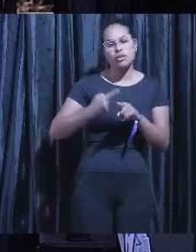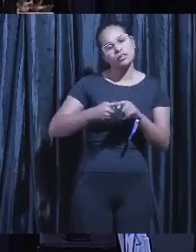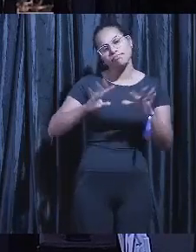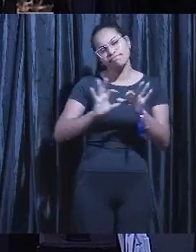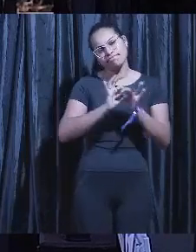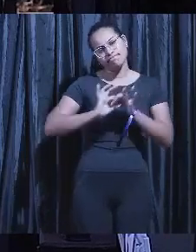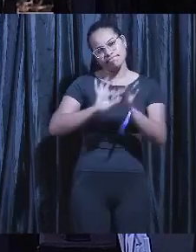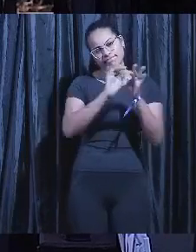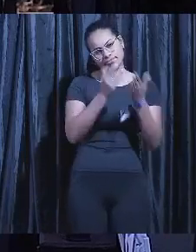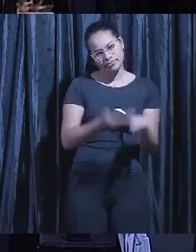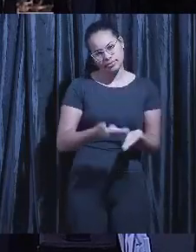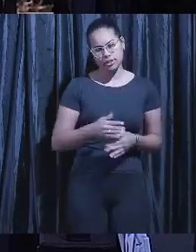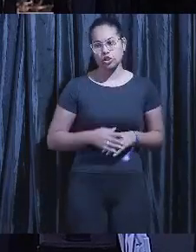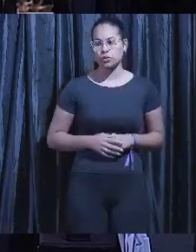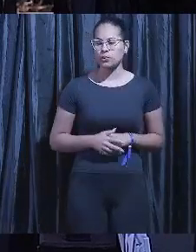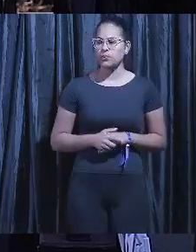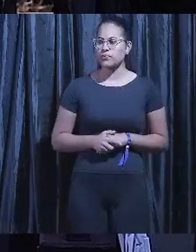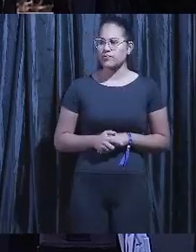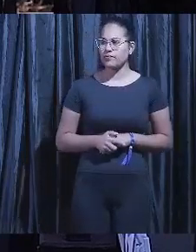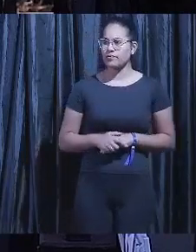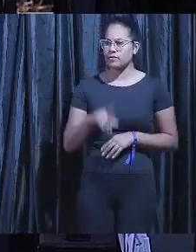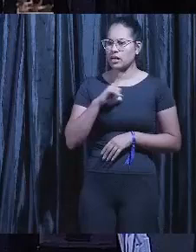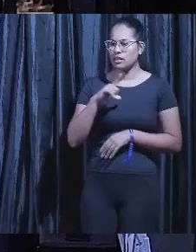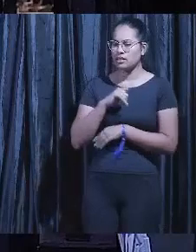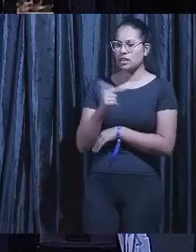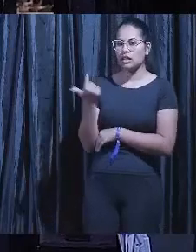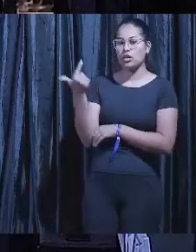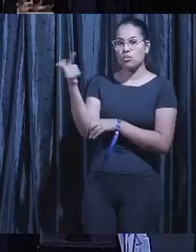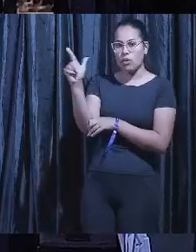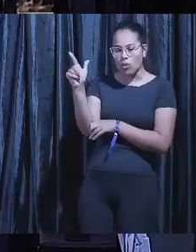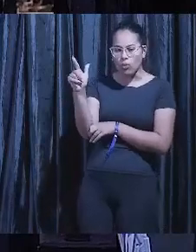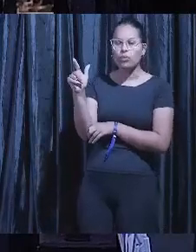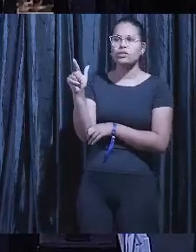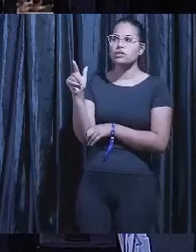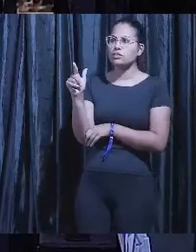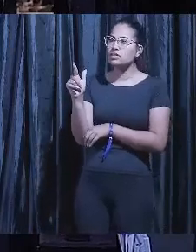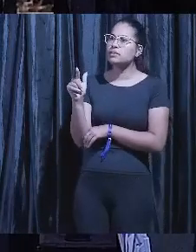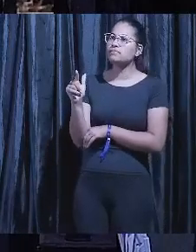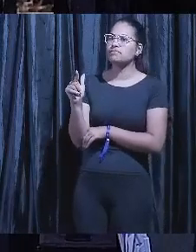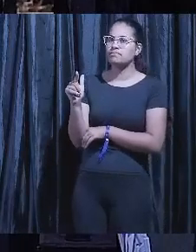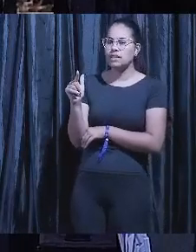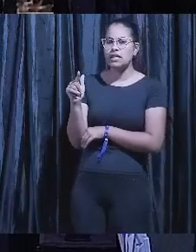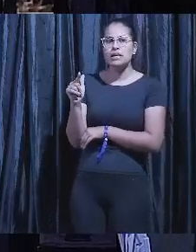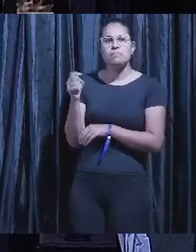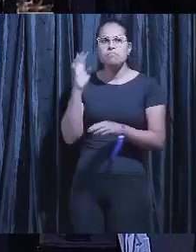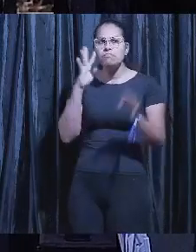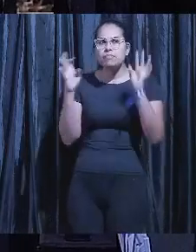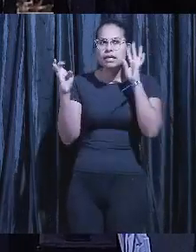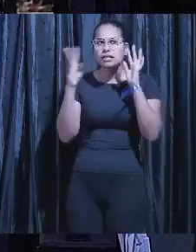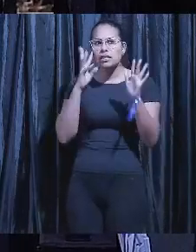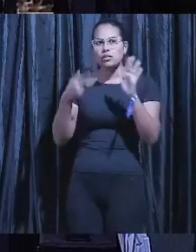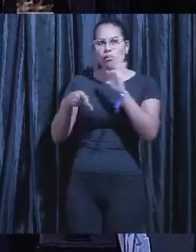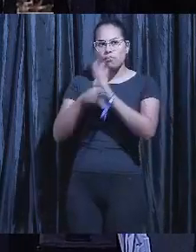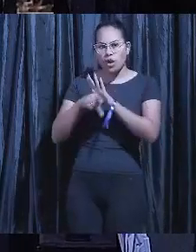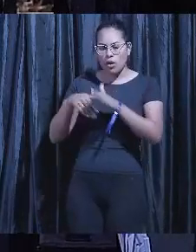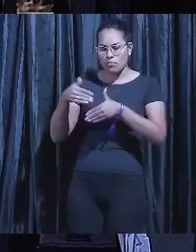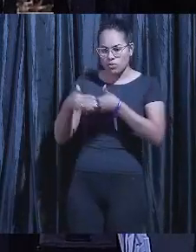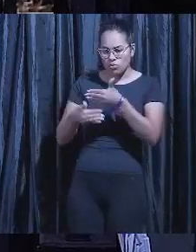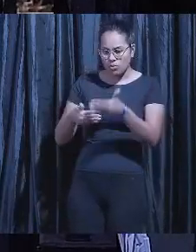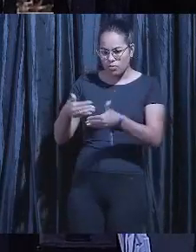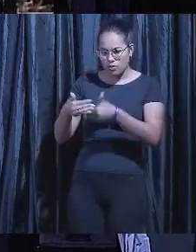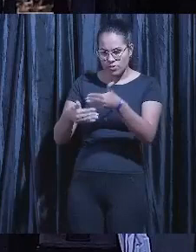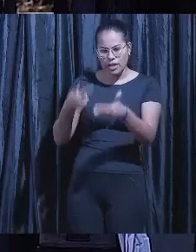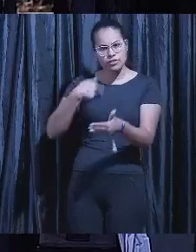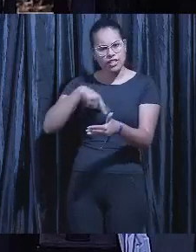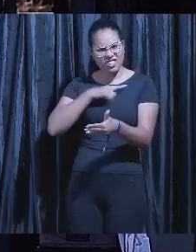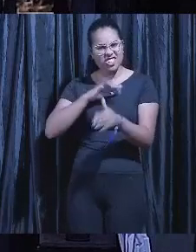contexto. E aí, eu tenho uma outra condição que, pensando nesse processo de um pouco do tudo que a gente